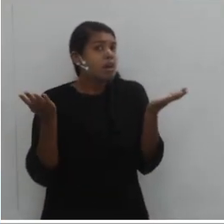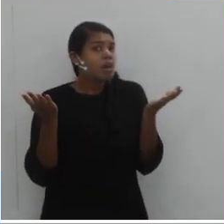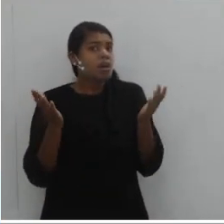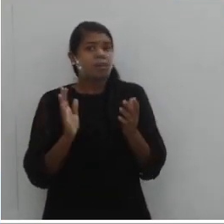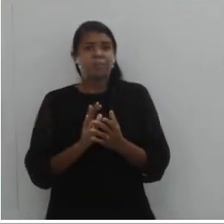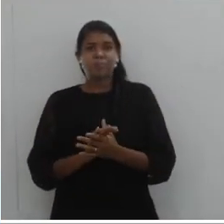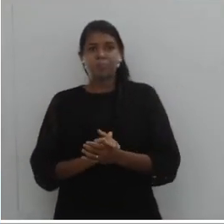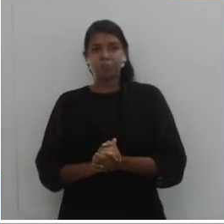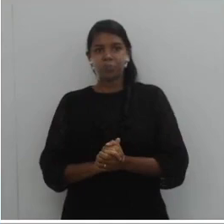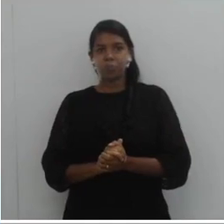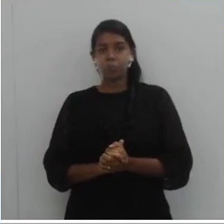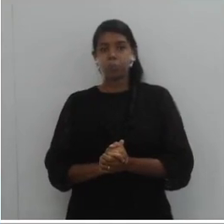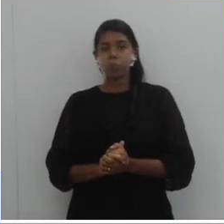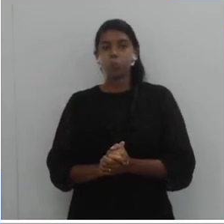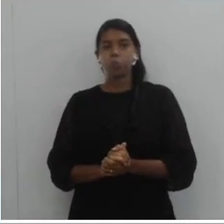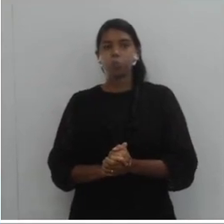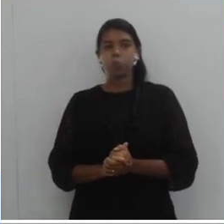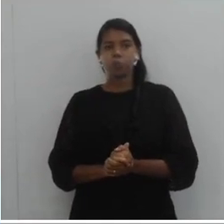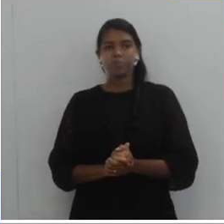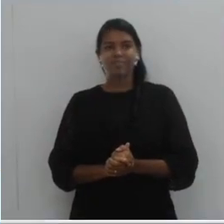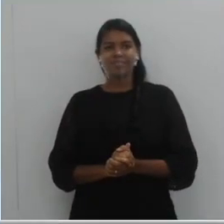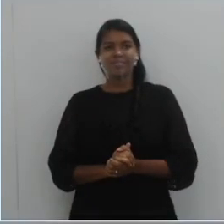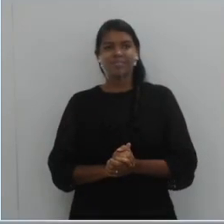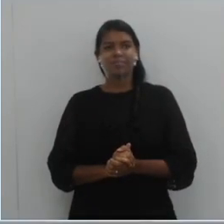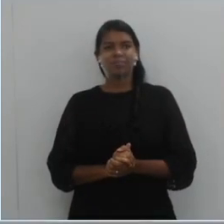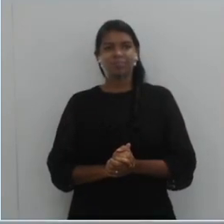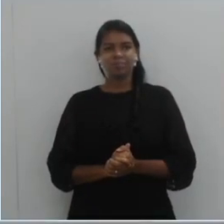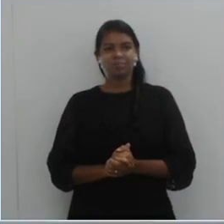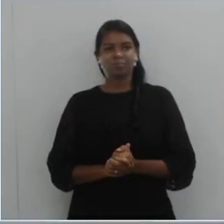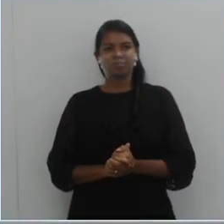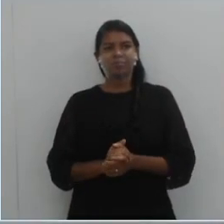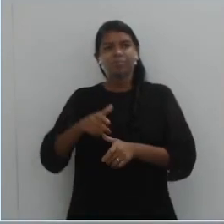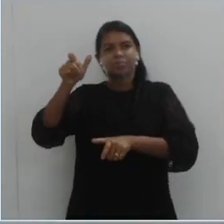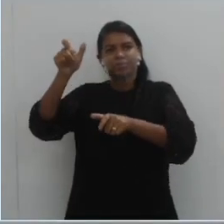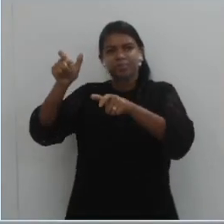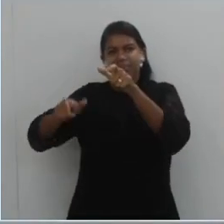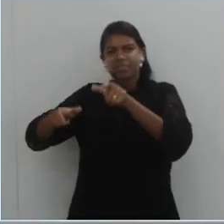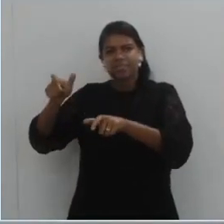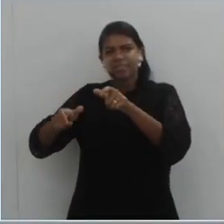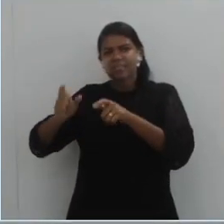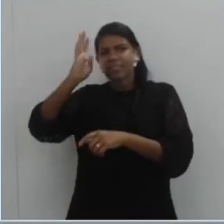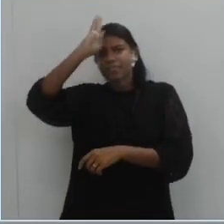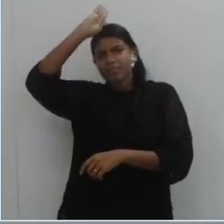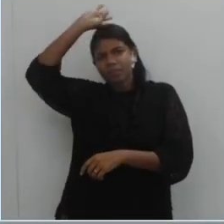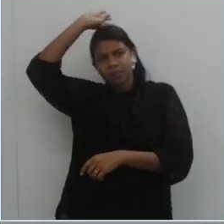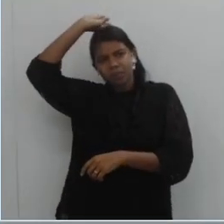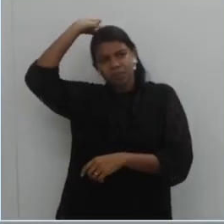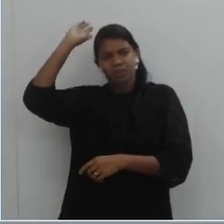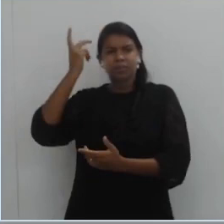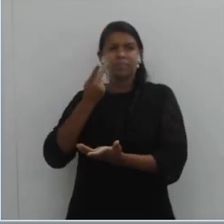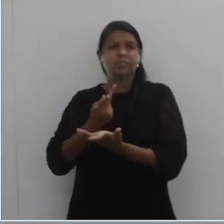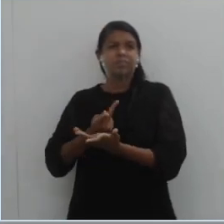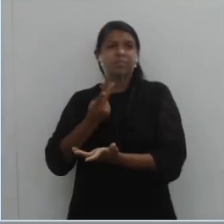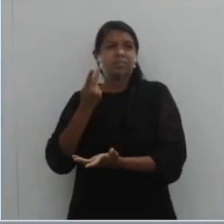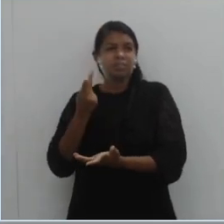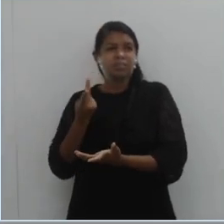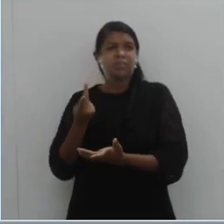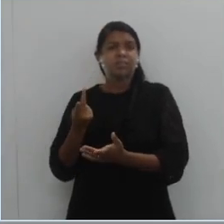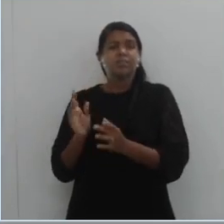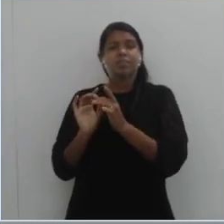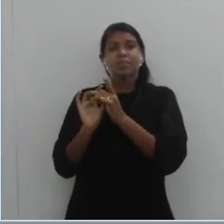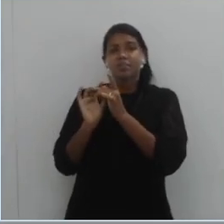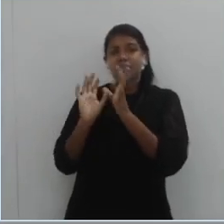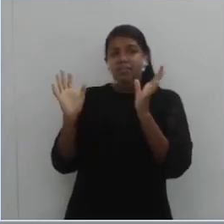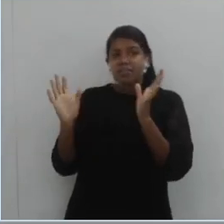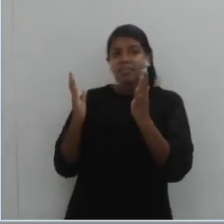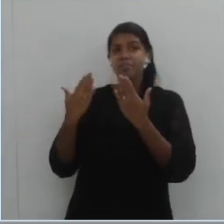acontece? Essa civilização romana era mais flexível se